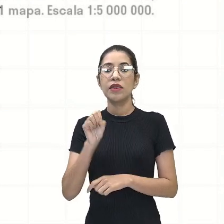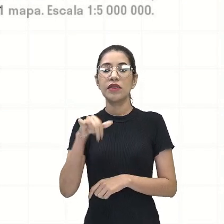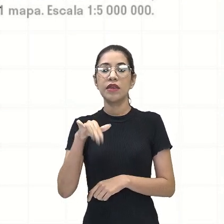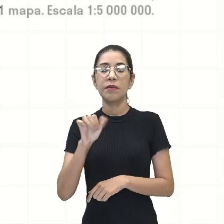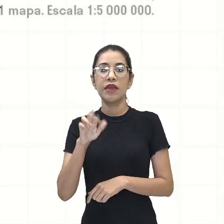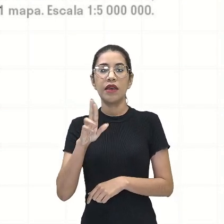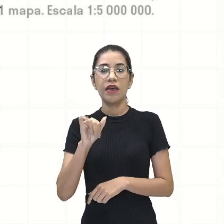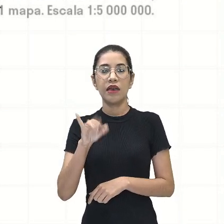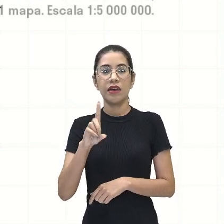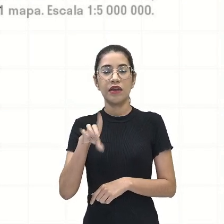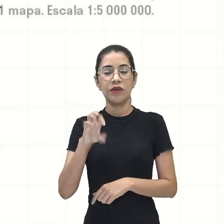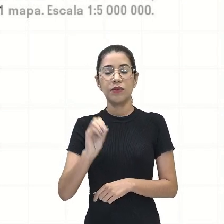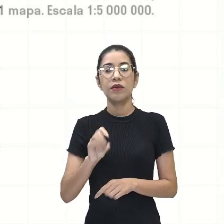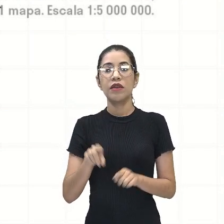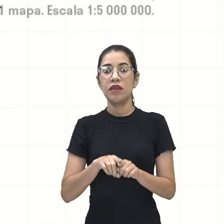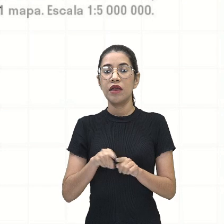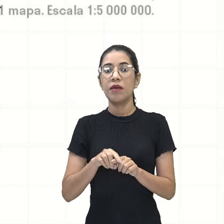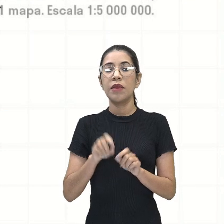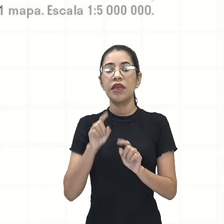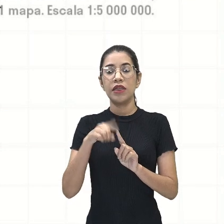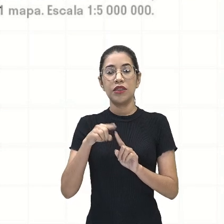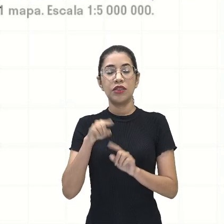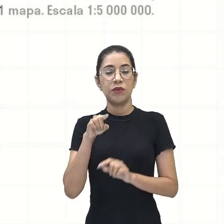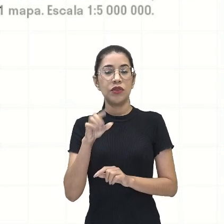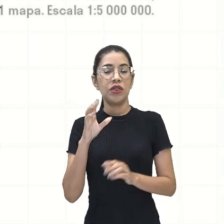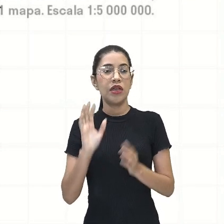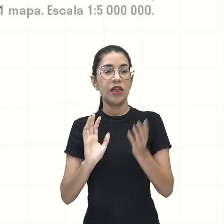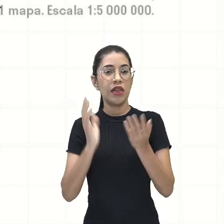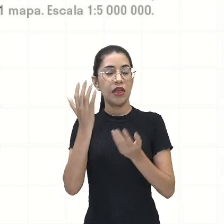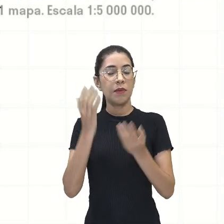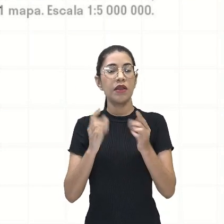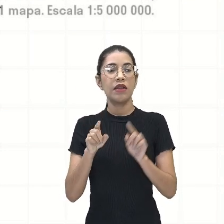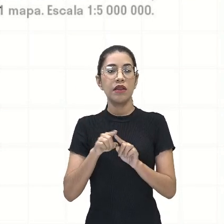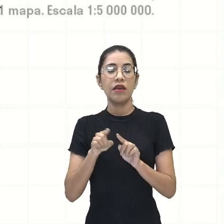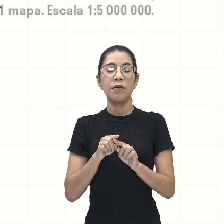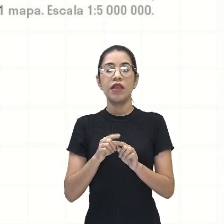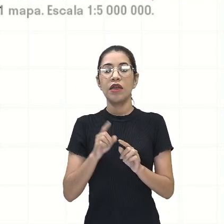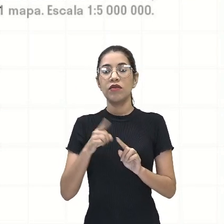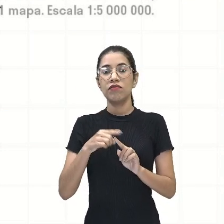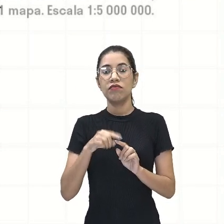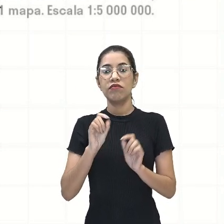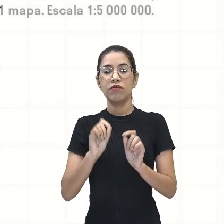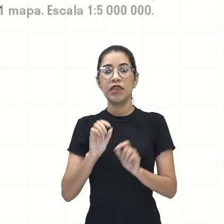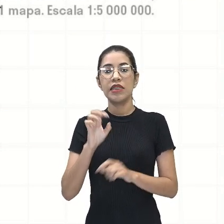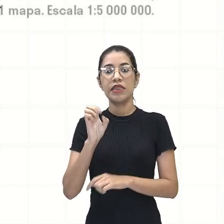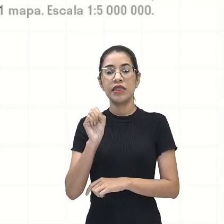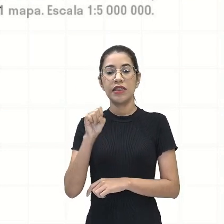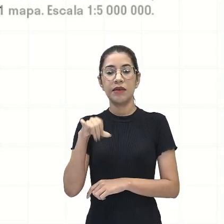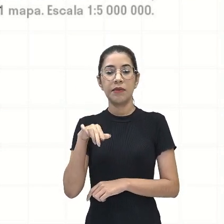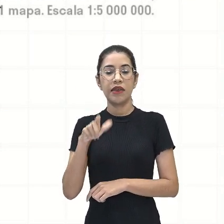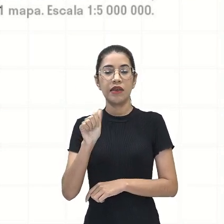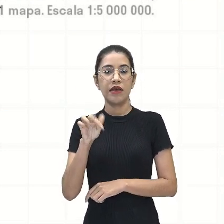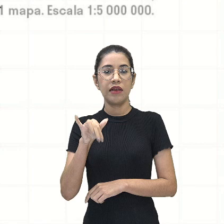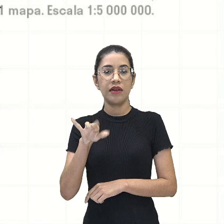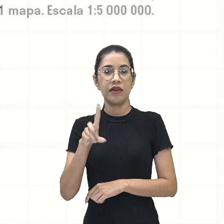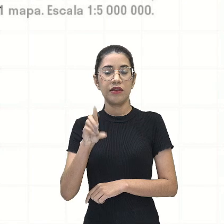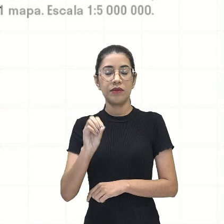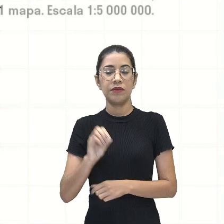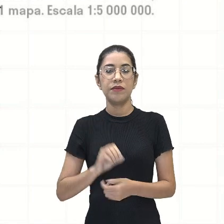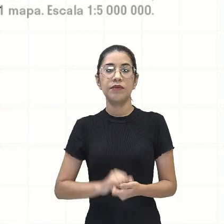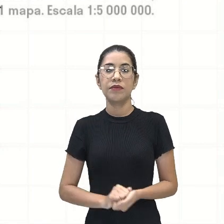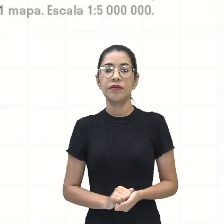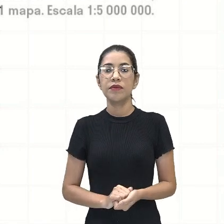clima zona equatorial também é classificado como o clima semiárido. E aí a gente vai